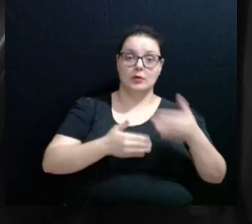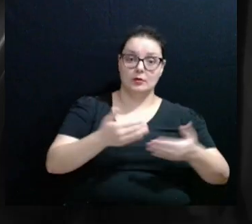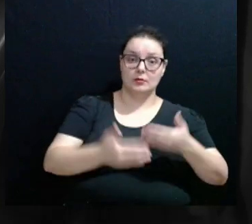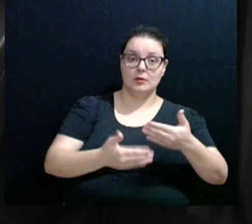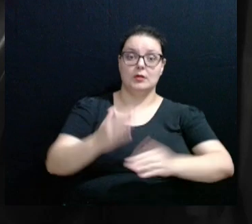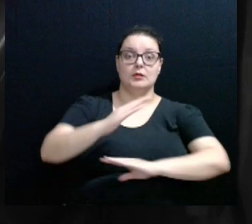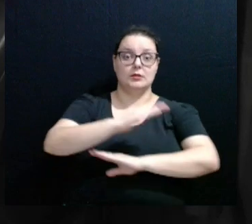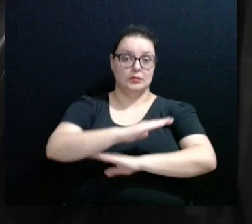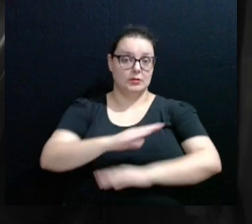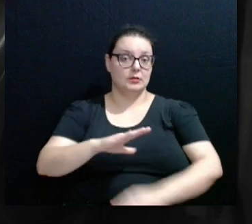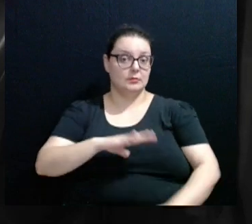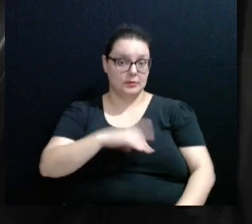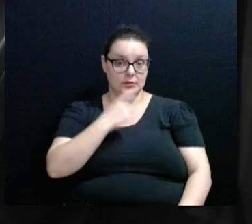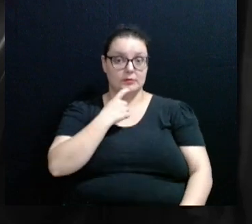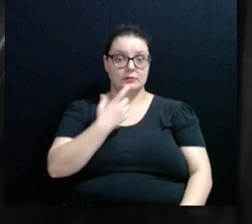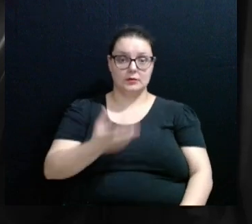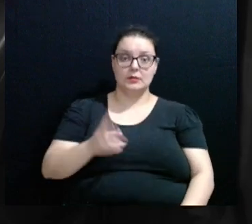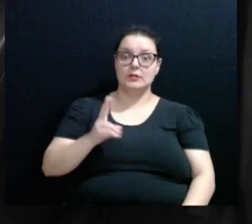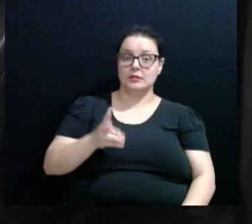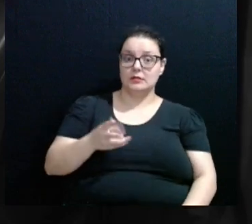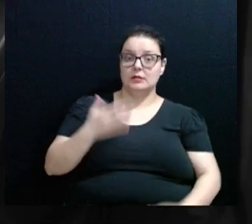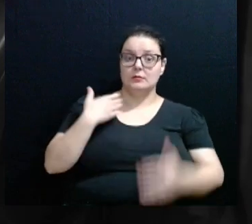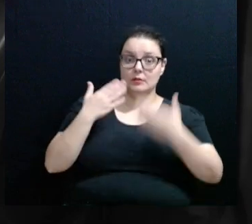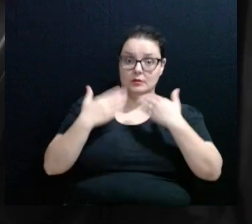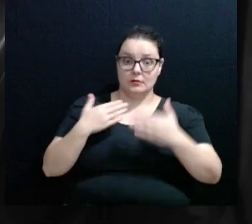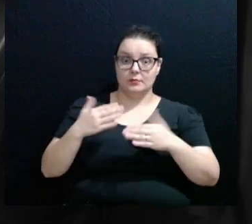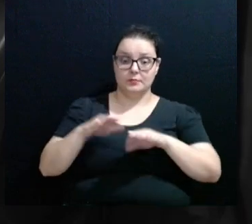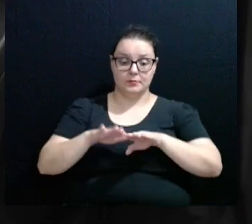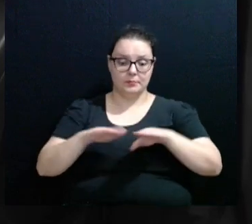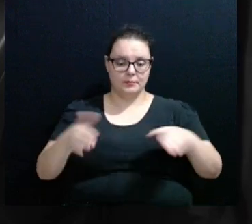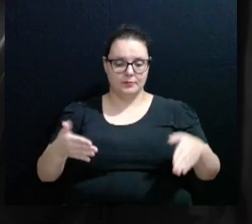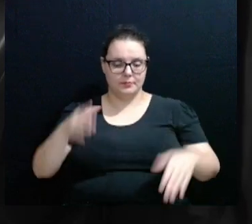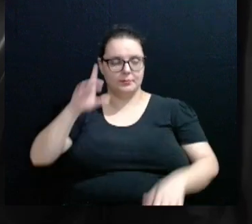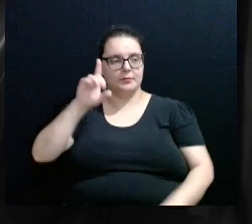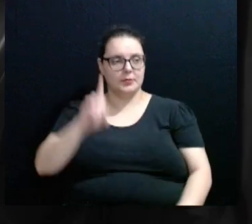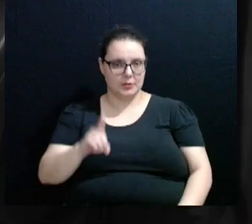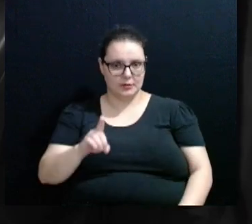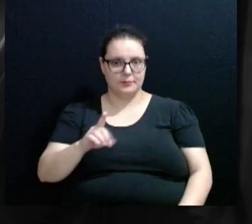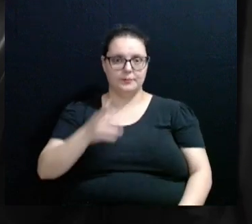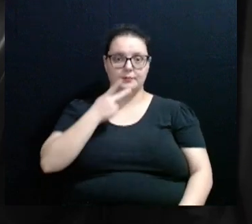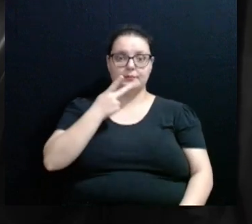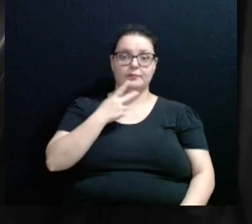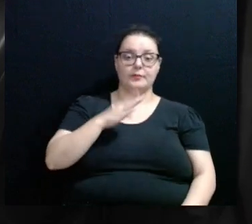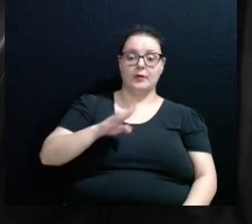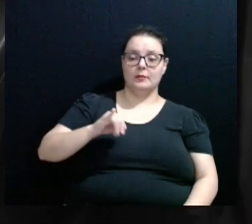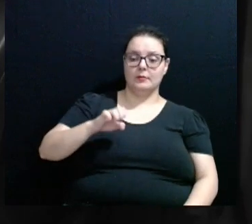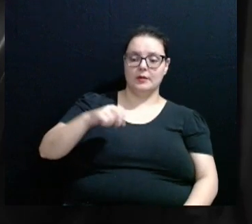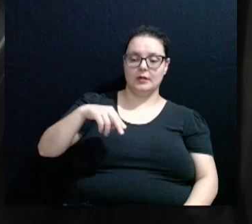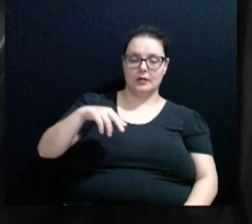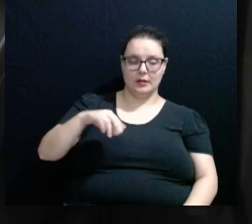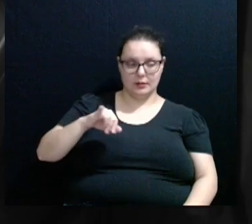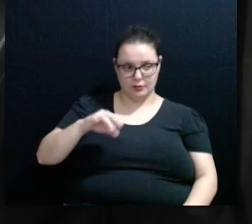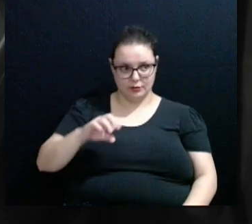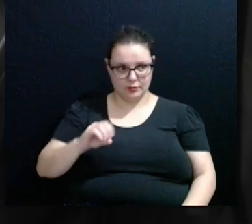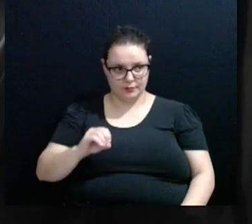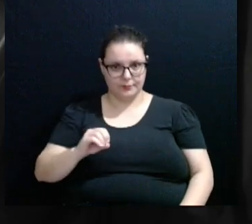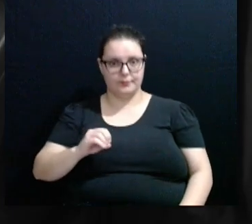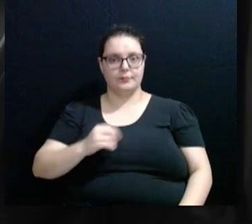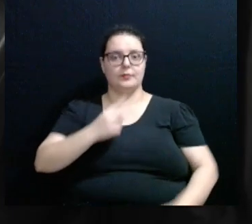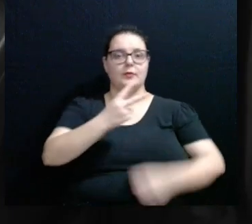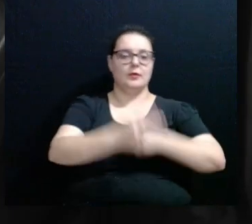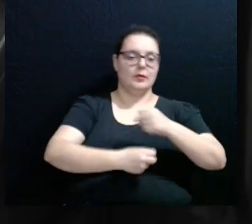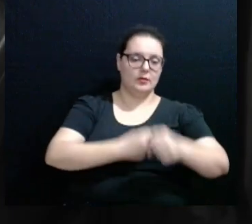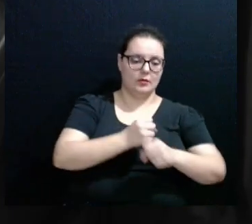Câmara Municipal de Campinas, sempre que a gente fala de mesa diretora, a gente fala em biênio, ou seja, a cada 2 anos é eleito um grupo